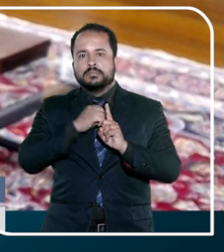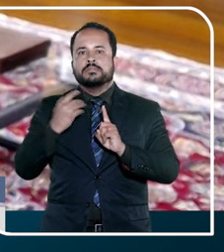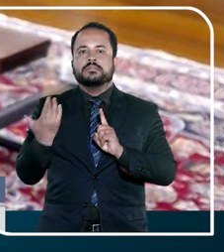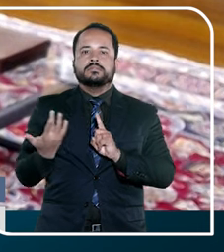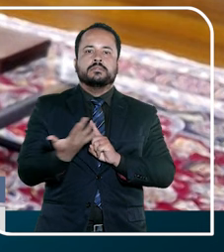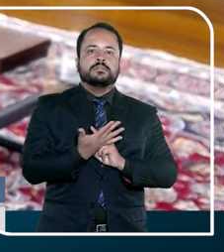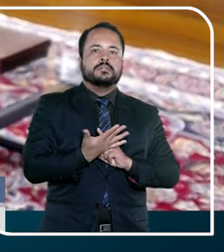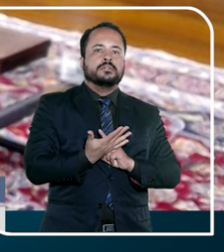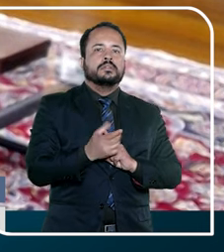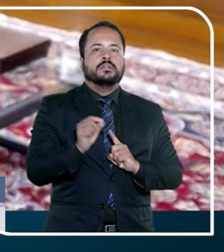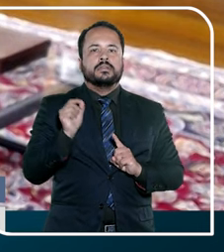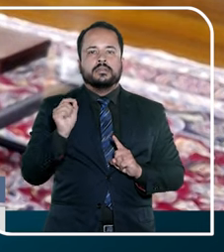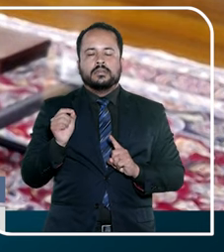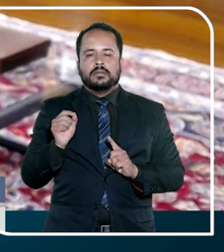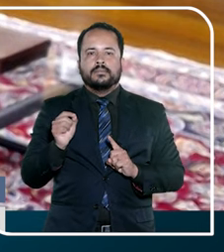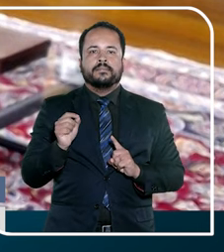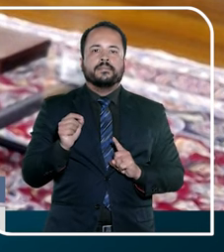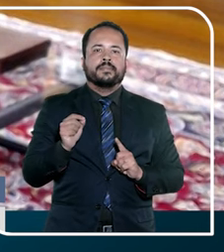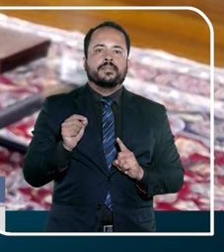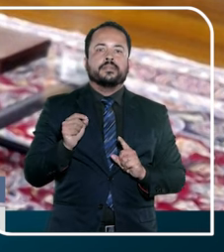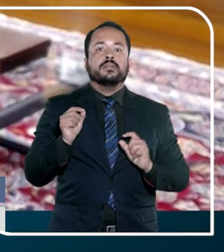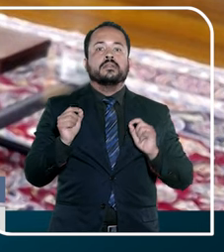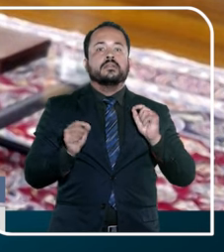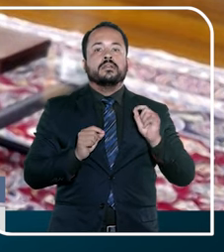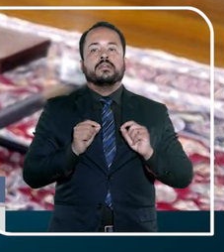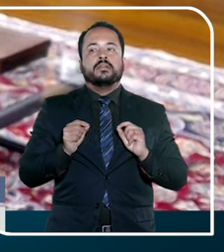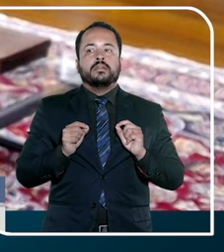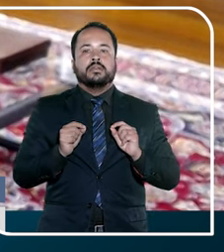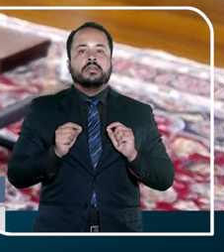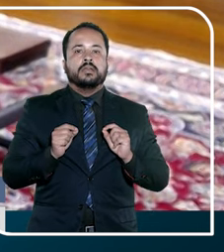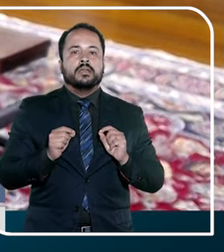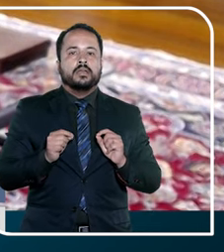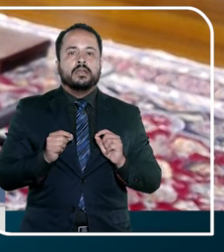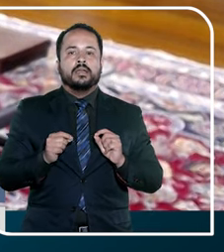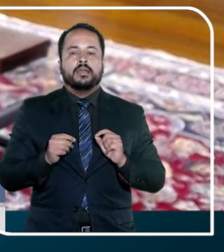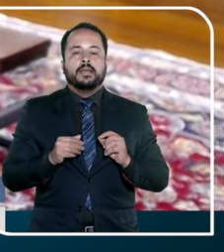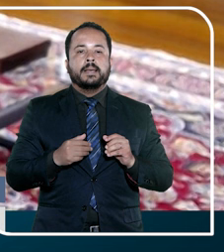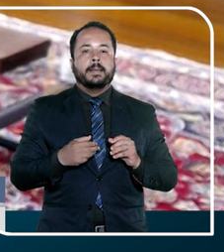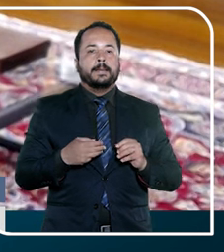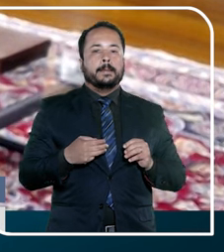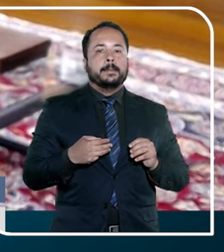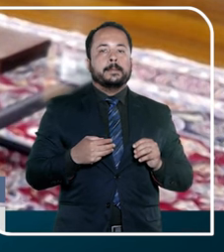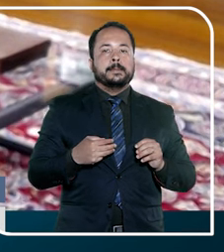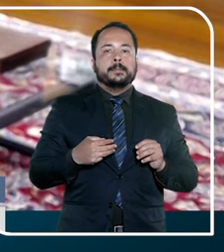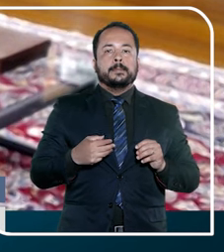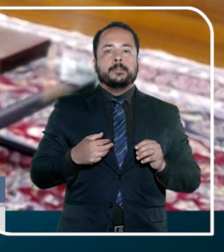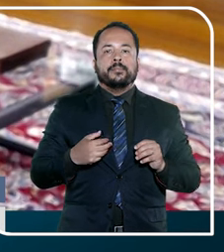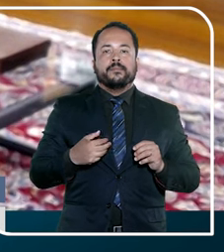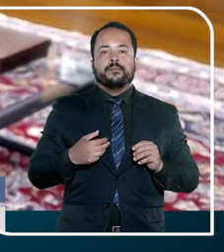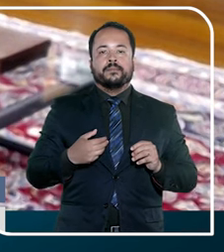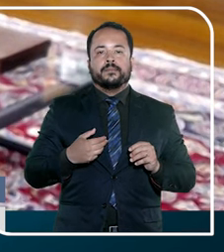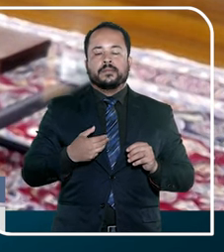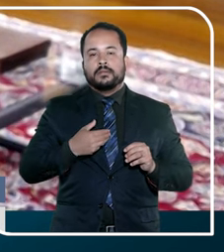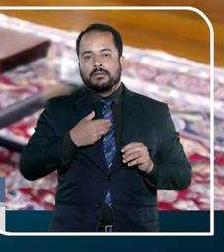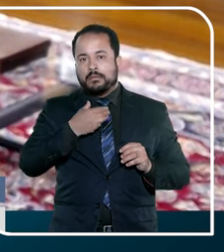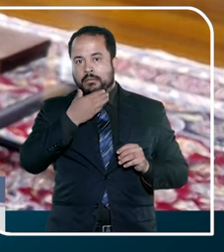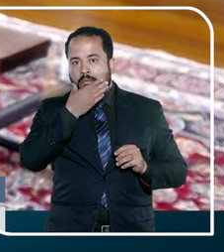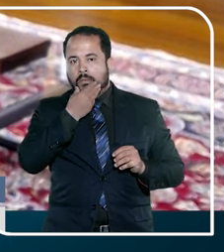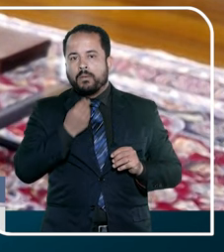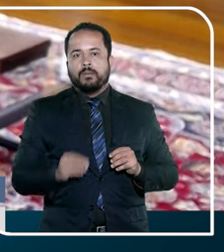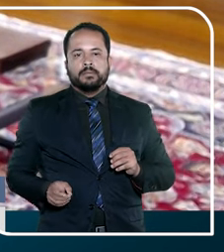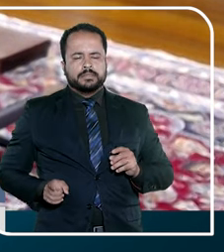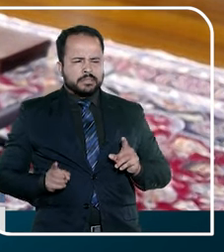o patriarcado que é a as masculinidades sempre eh enfim oprimindo